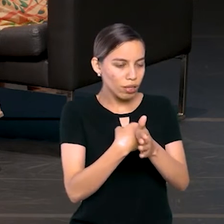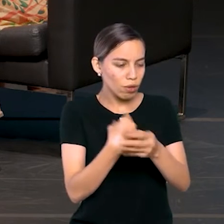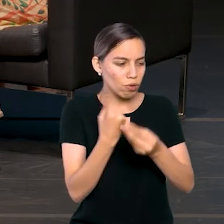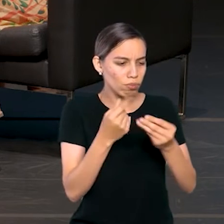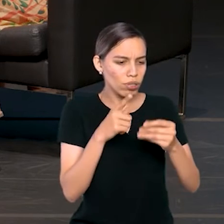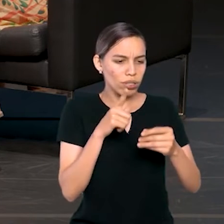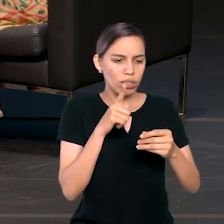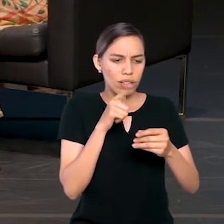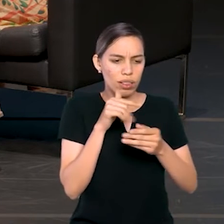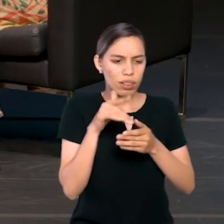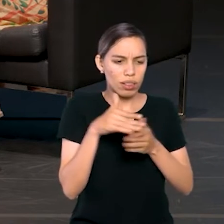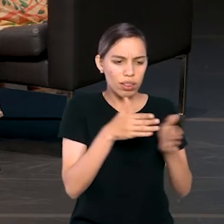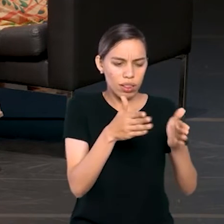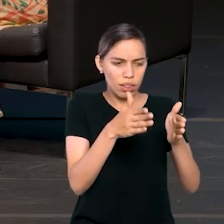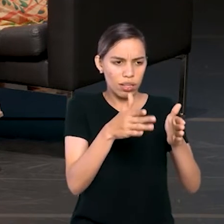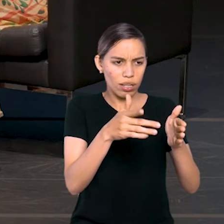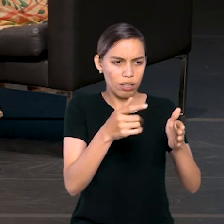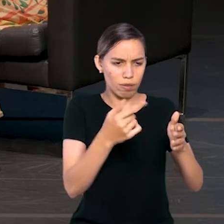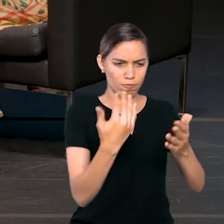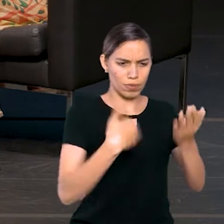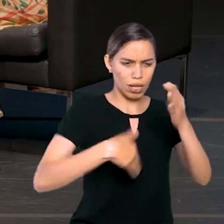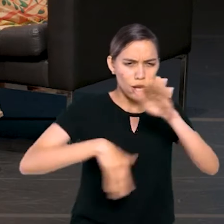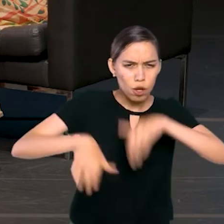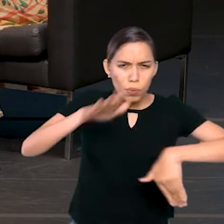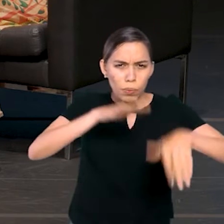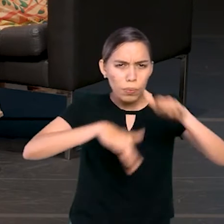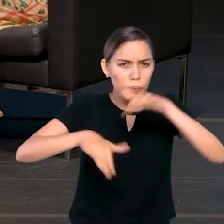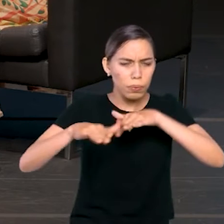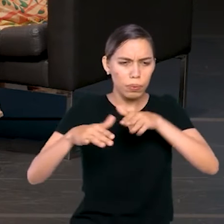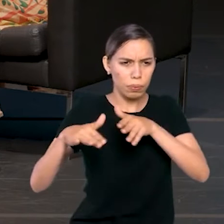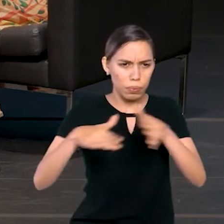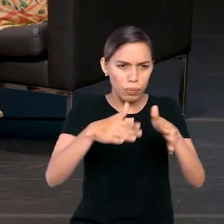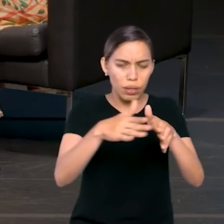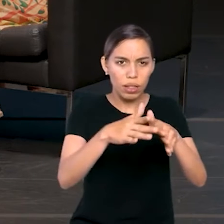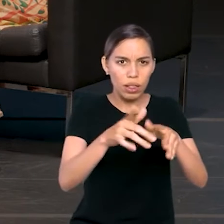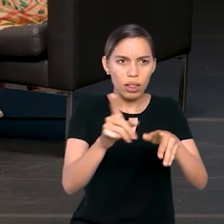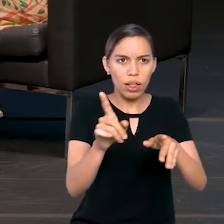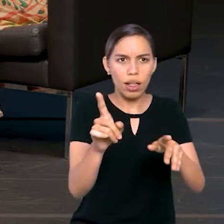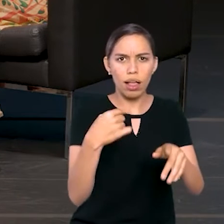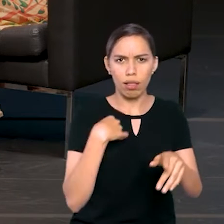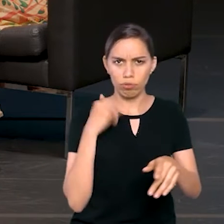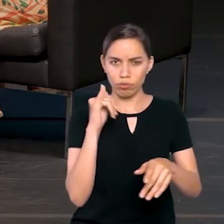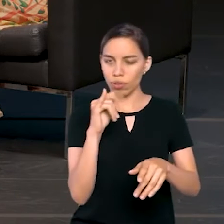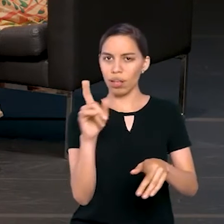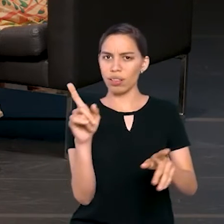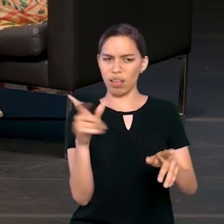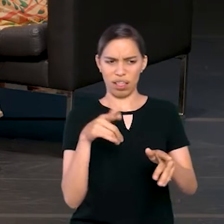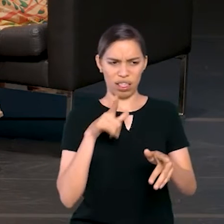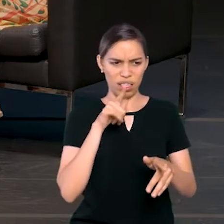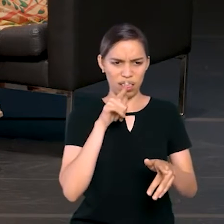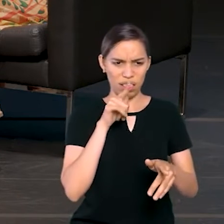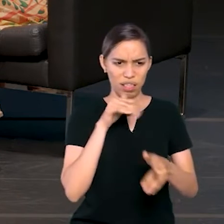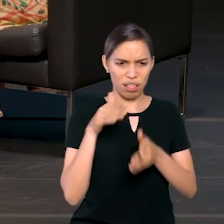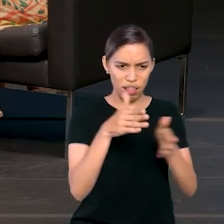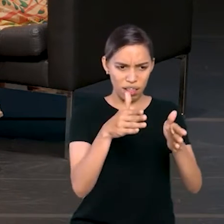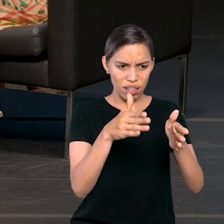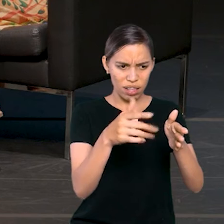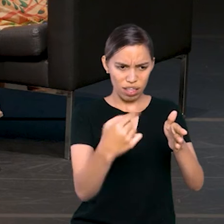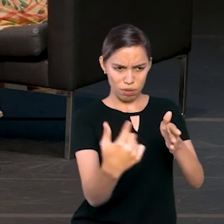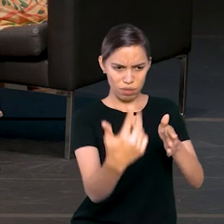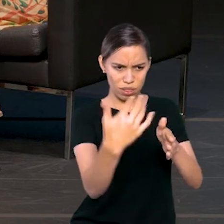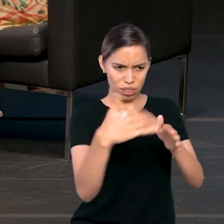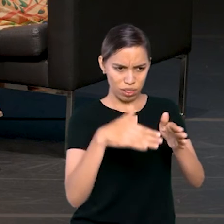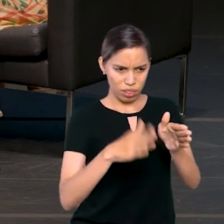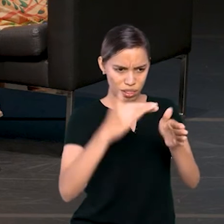nadar contra a correnteza, o que eu digo é que não devemos nadar contra a correnteza. A lição da água é